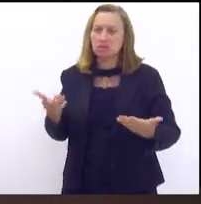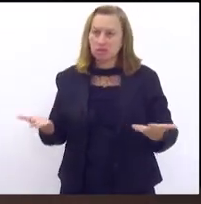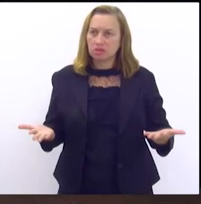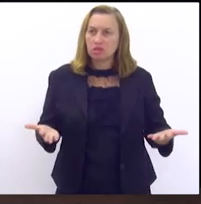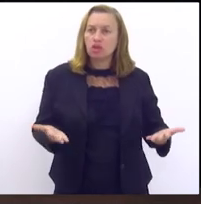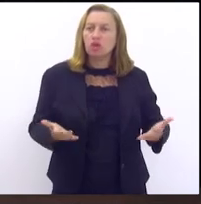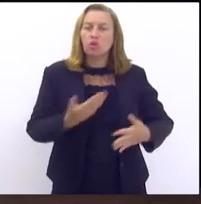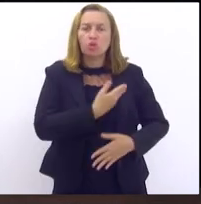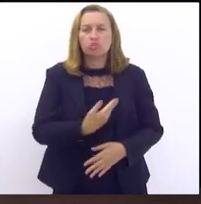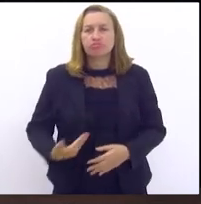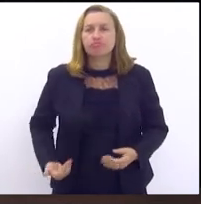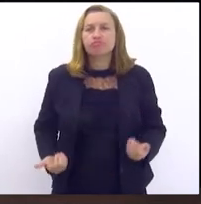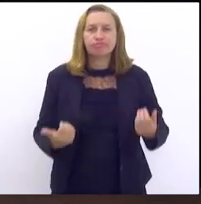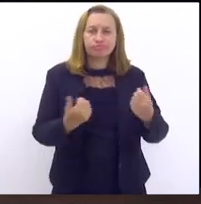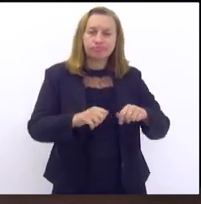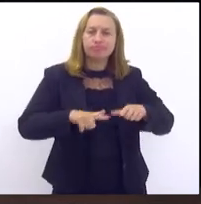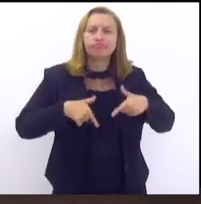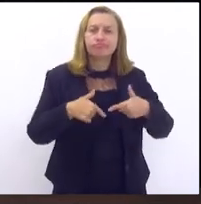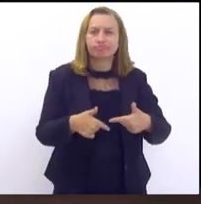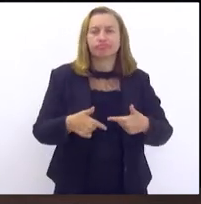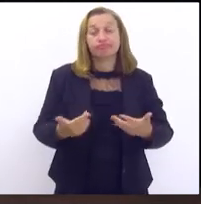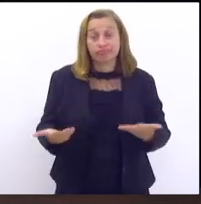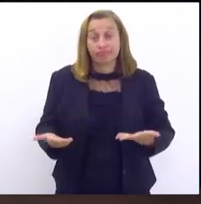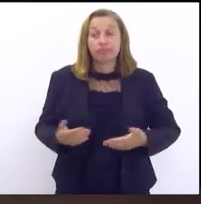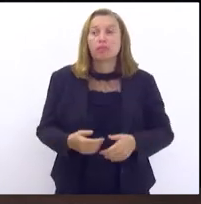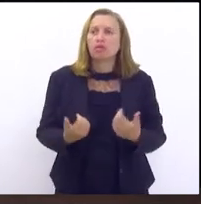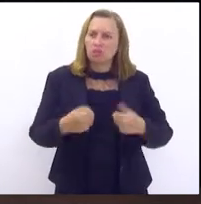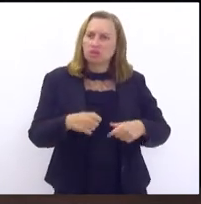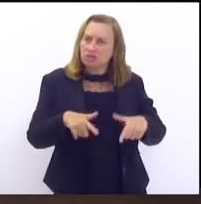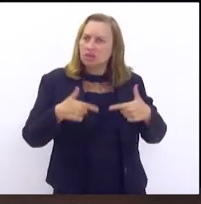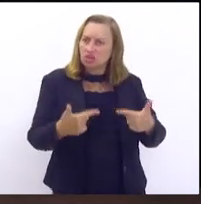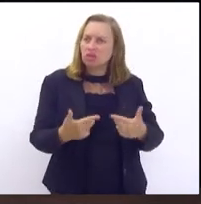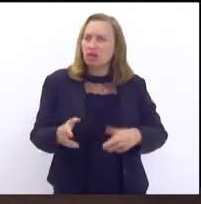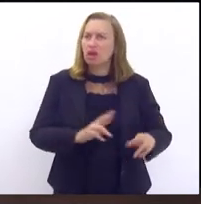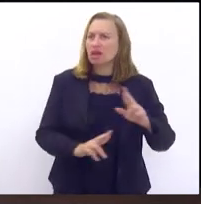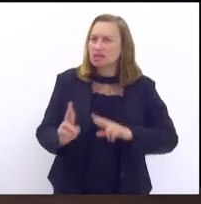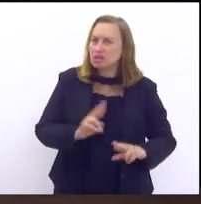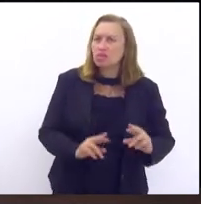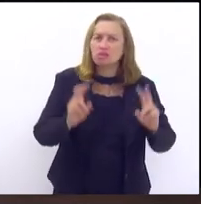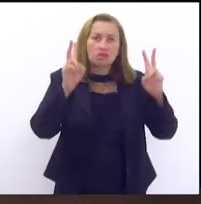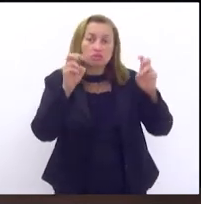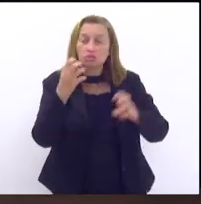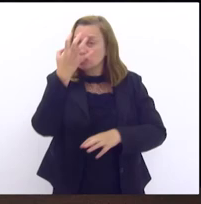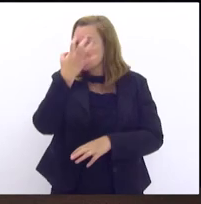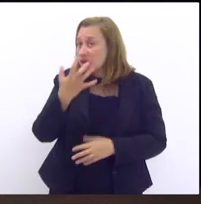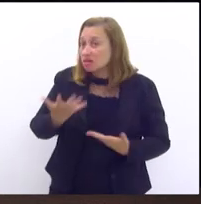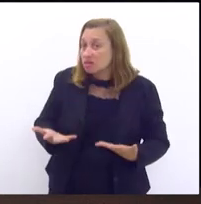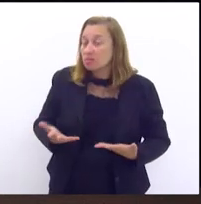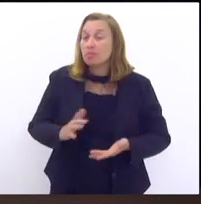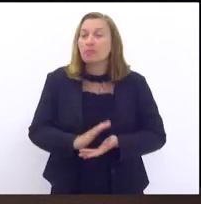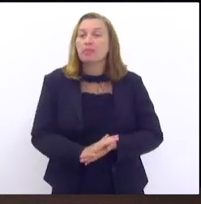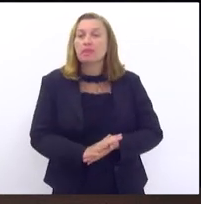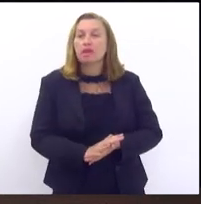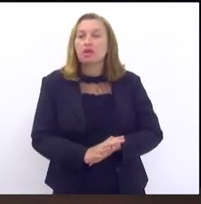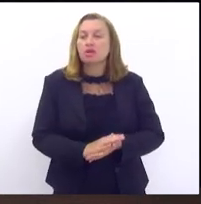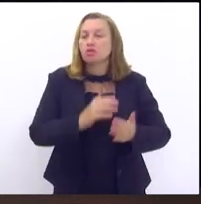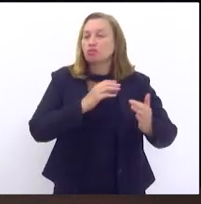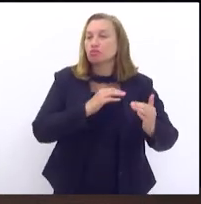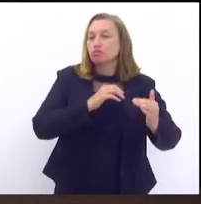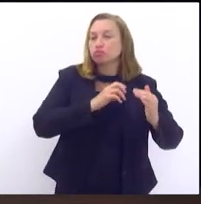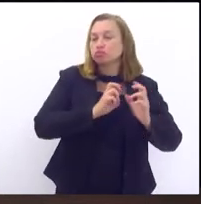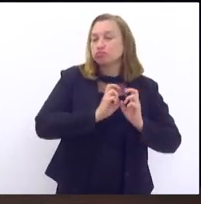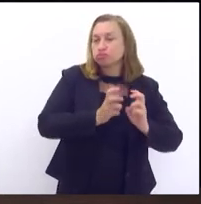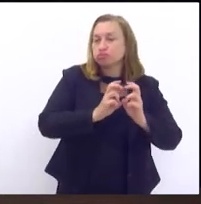o governador tem que se posicionar. Ele tem que se posicionar em relação a essa questão gravíssima, que é a situação da Supervia, que